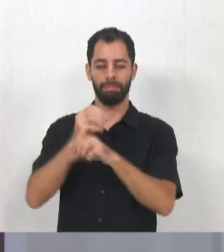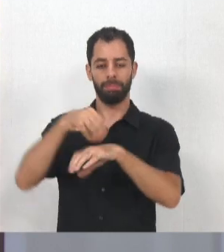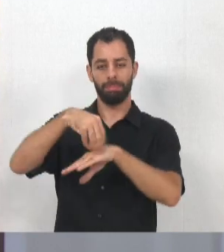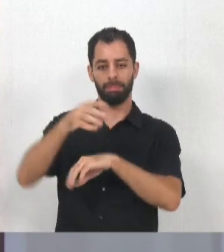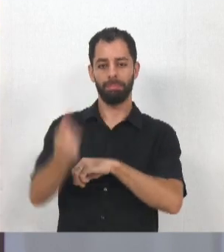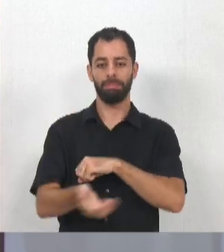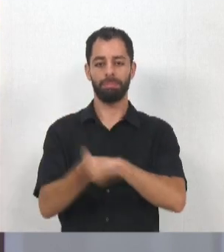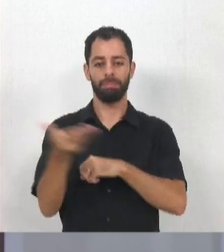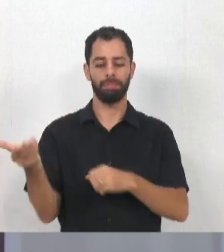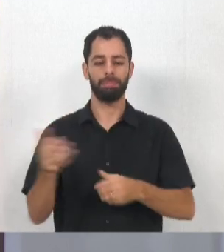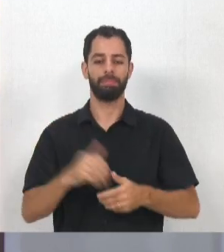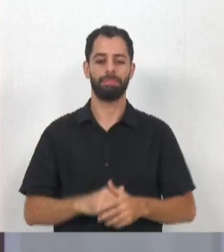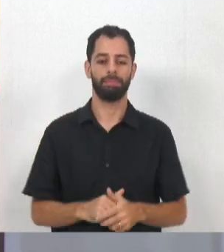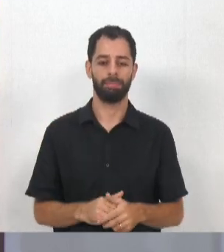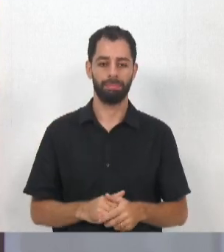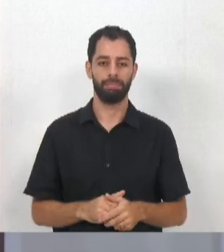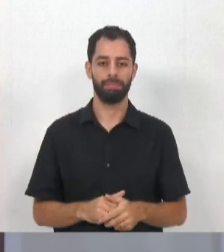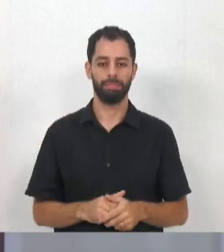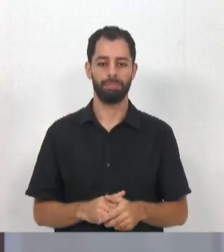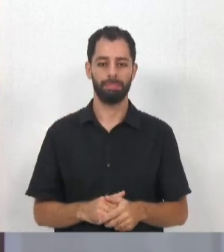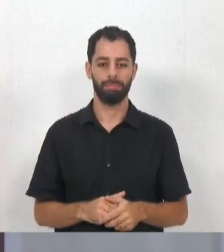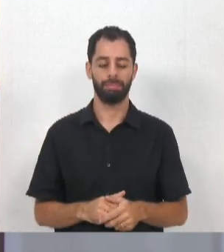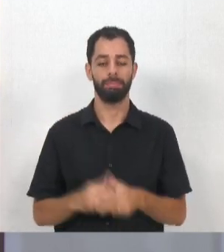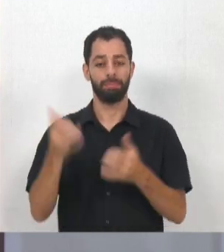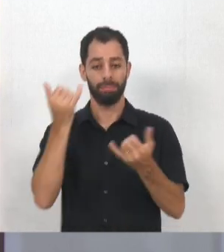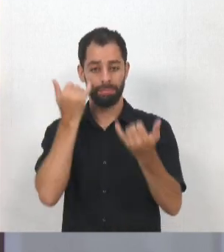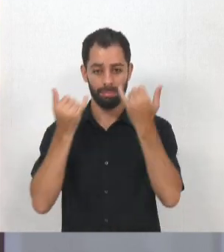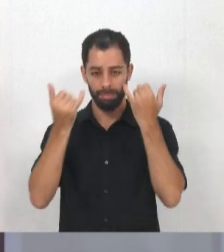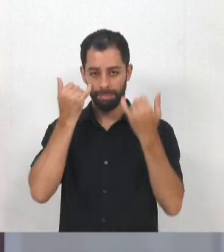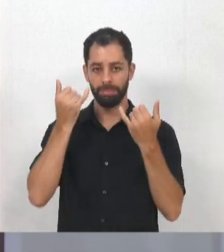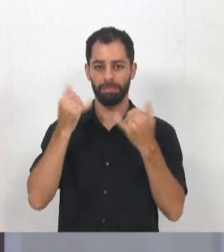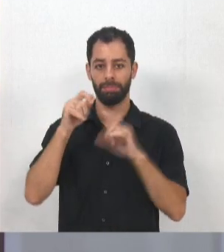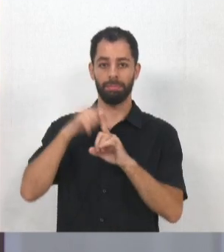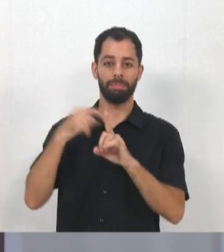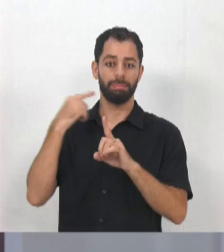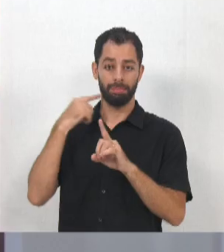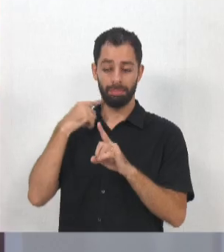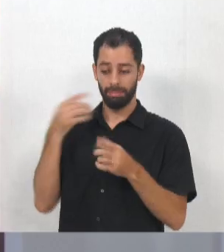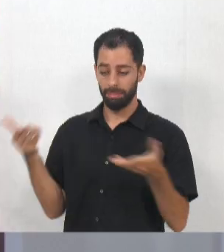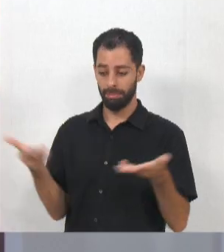vocês. De acordo com informações de maio desse ano,